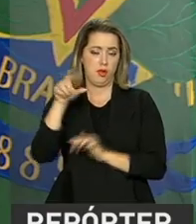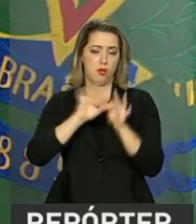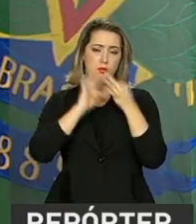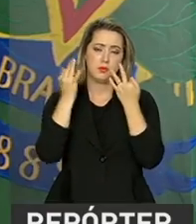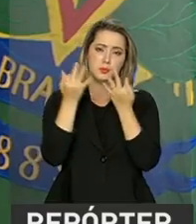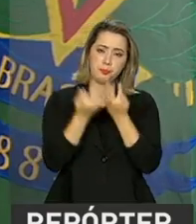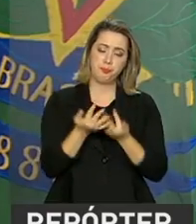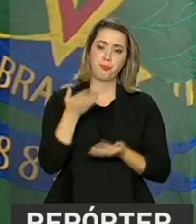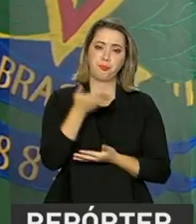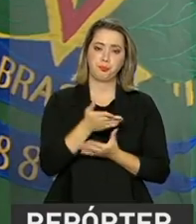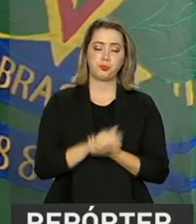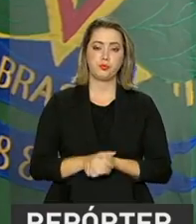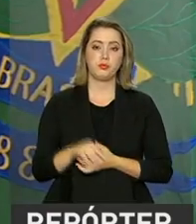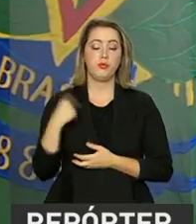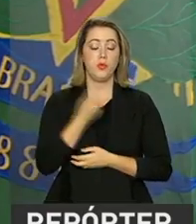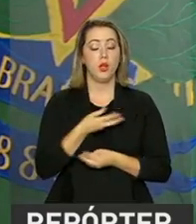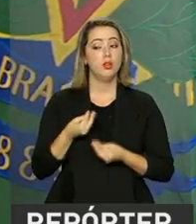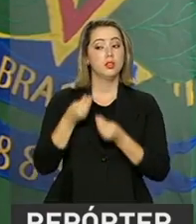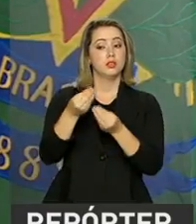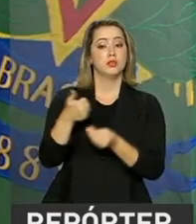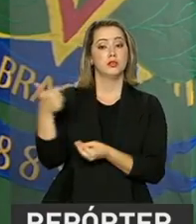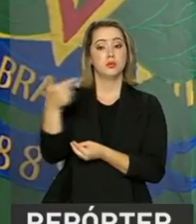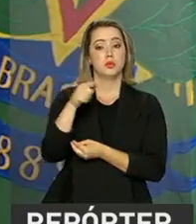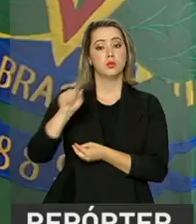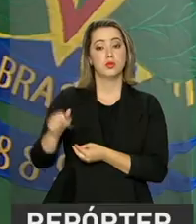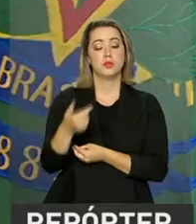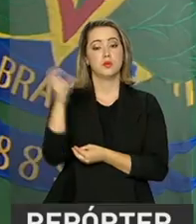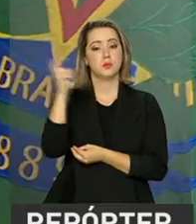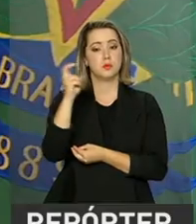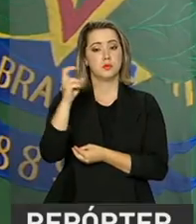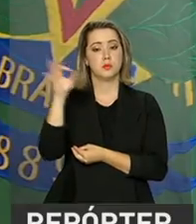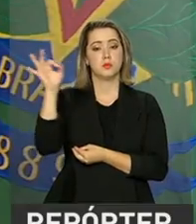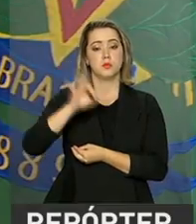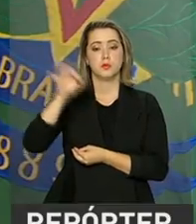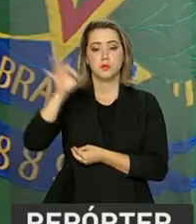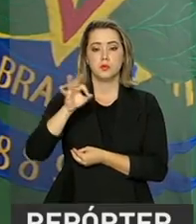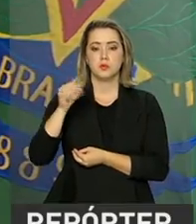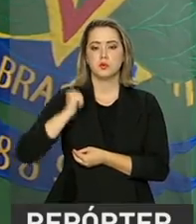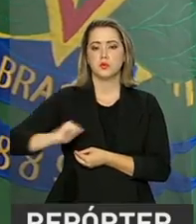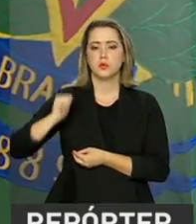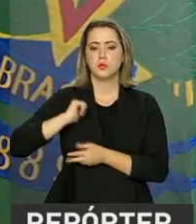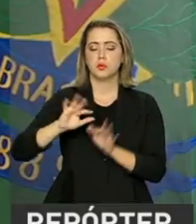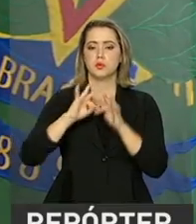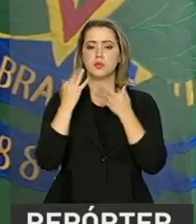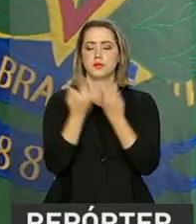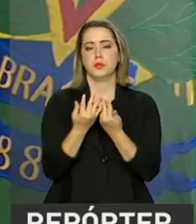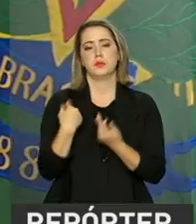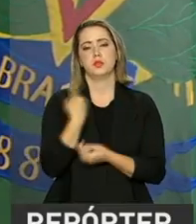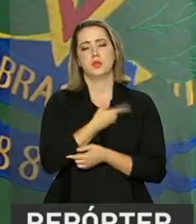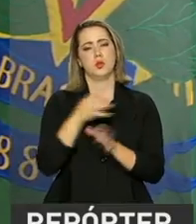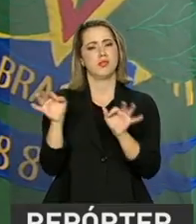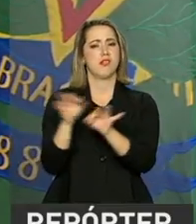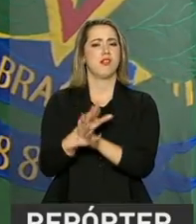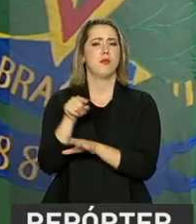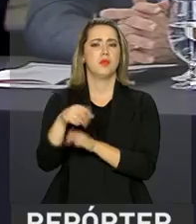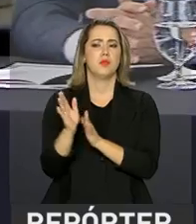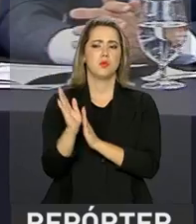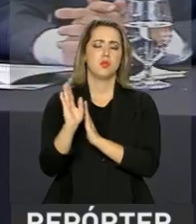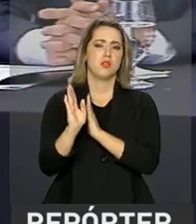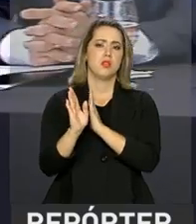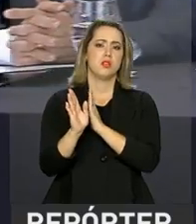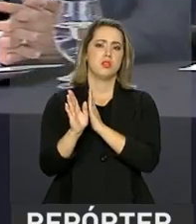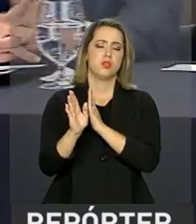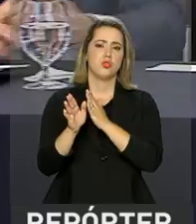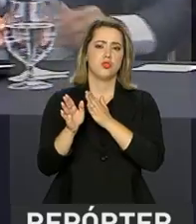nós vemos um reajuste de 12 6 por cento para o bolsa família e puseram fim a uma fila de espera